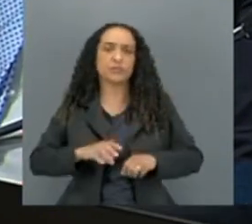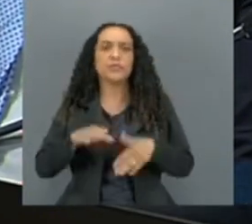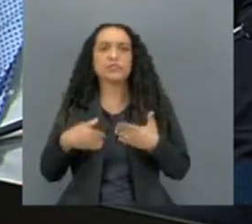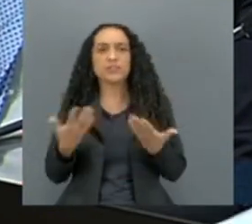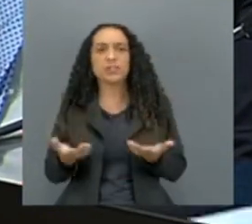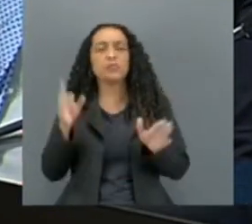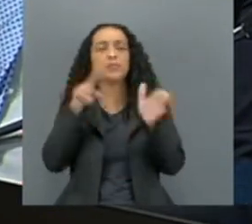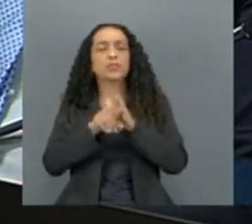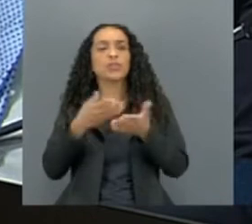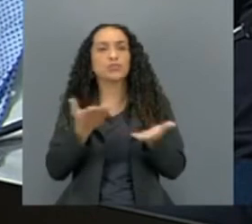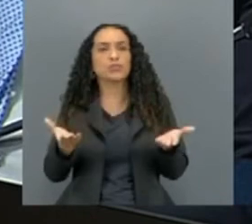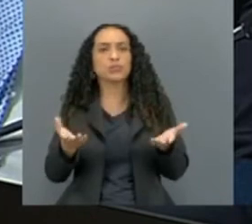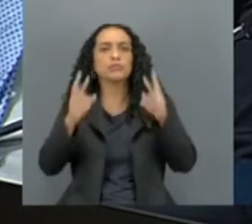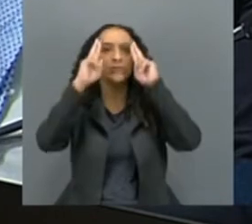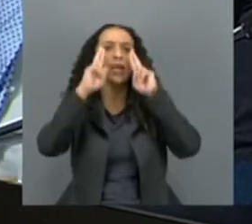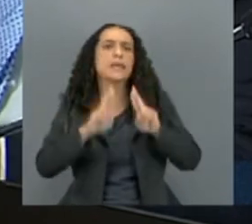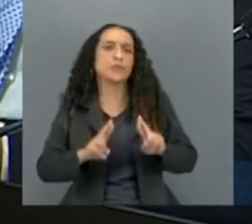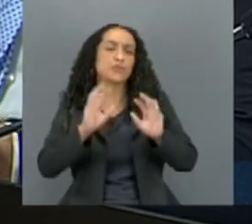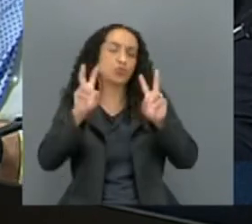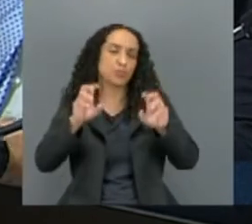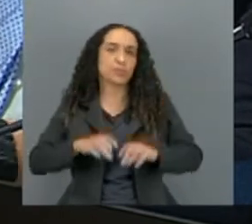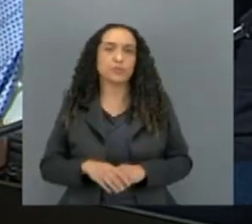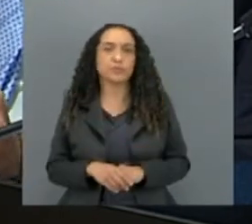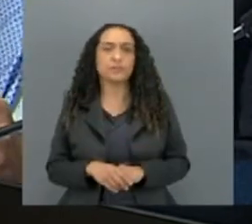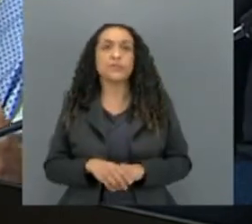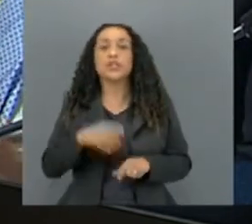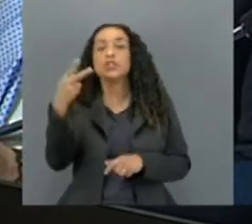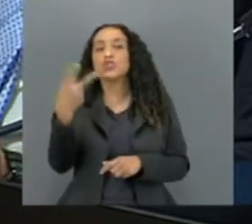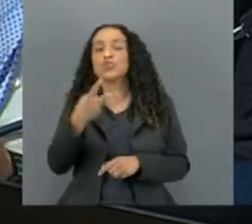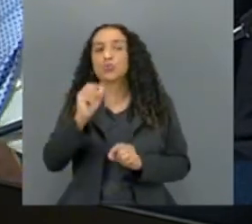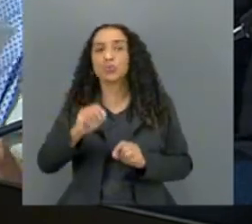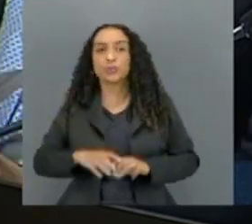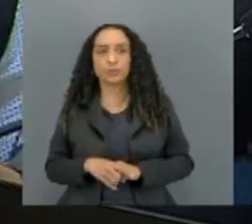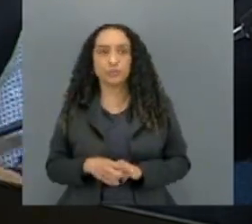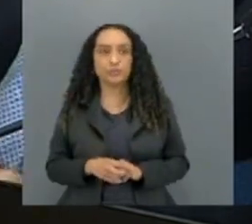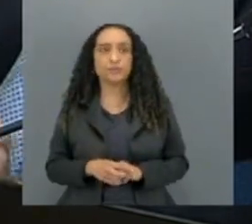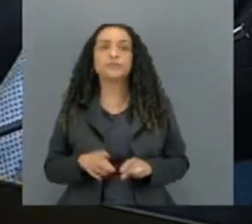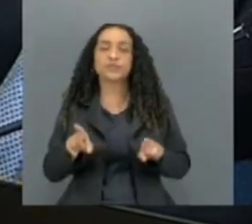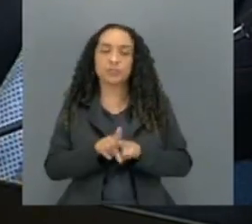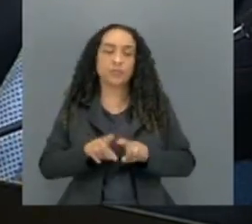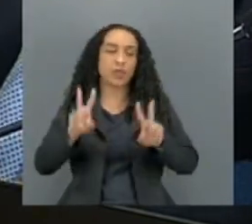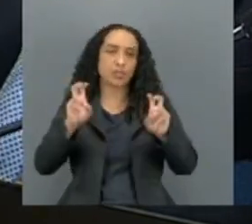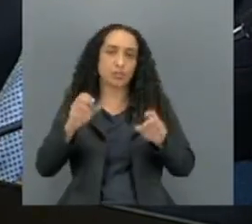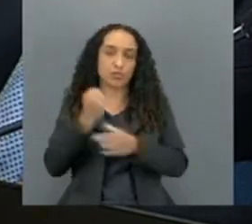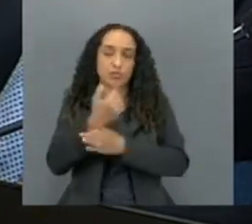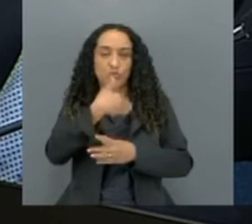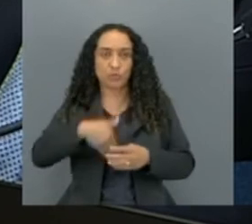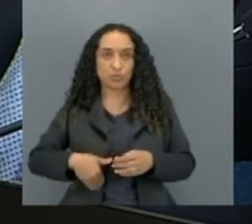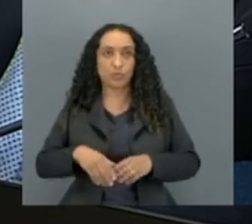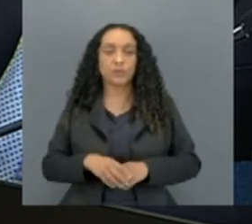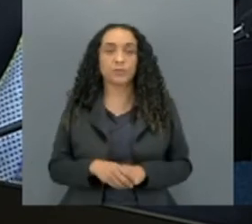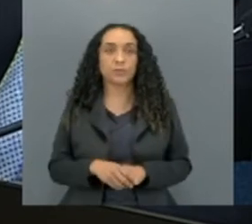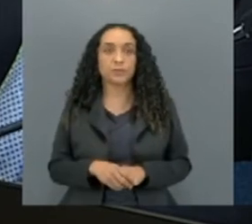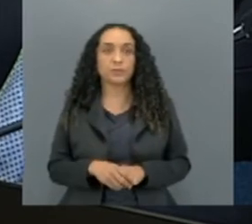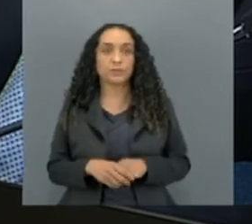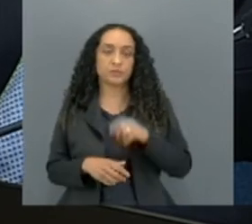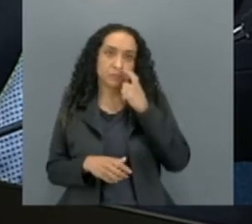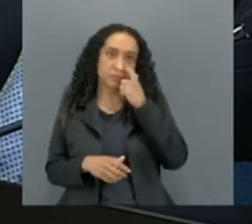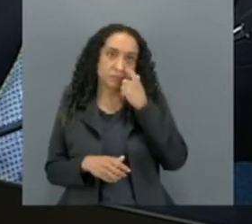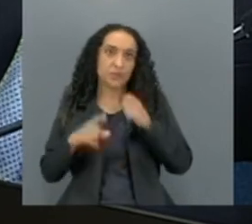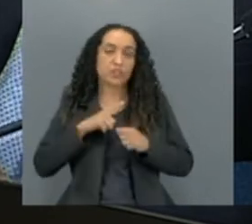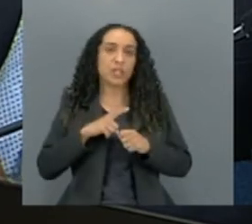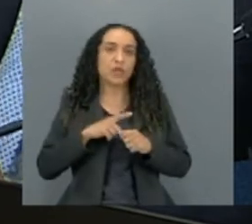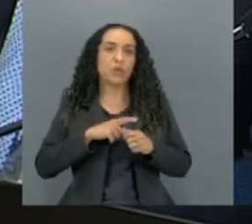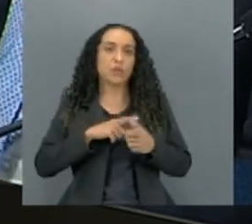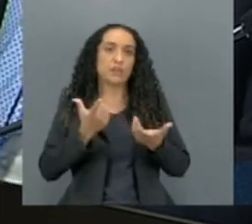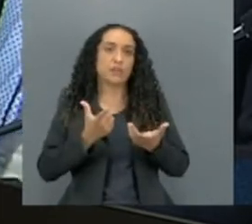queria perguntar ao senhor respeitosamente sobre isso. Segunda questão, também tratando aí de segurança pública, senhor ministro, tem uma